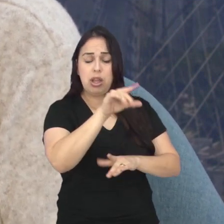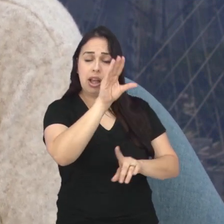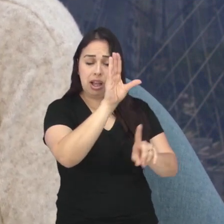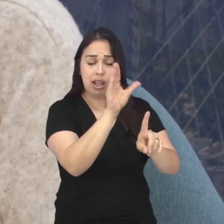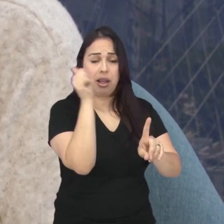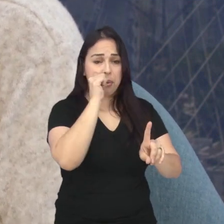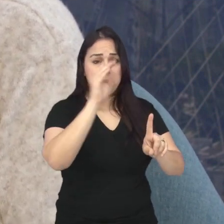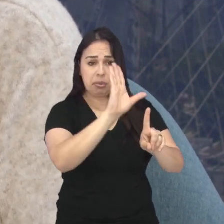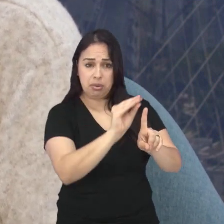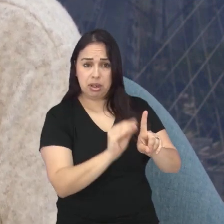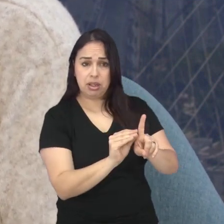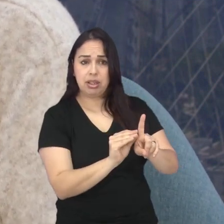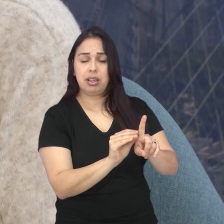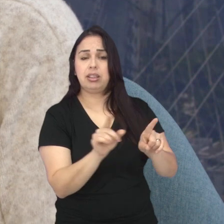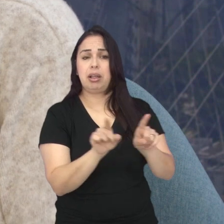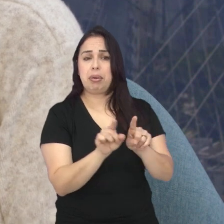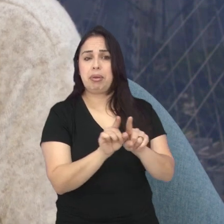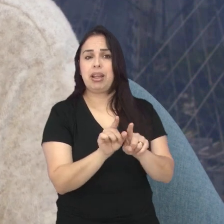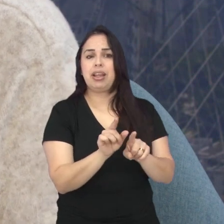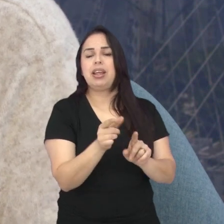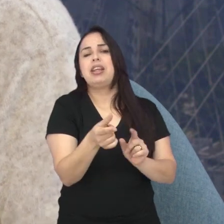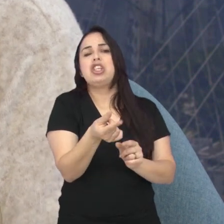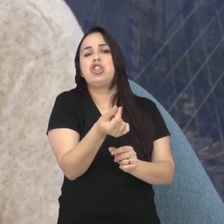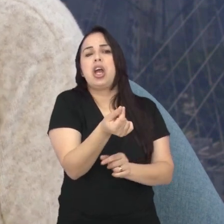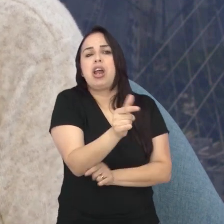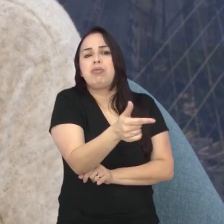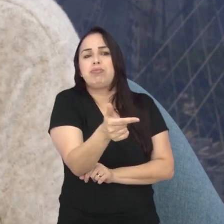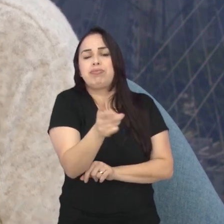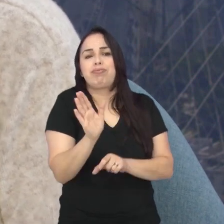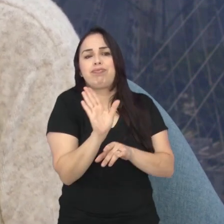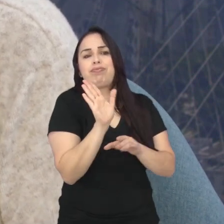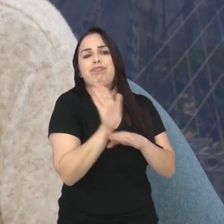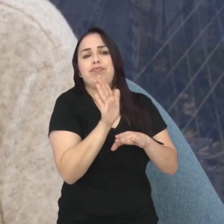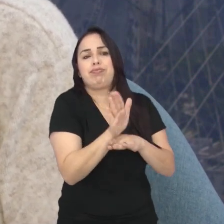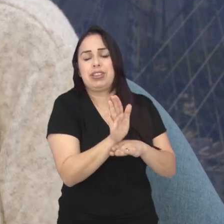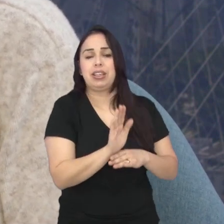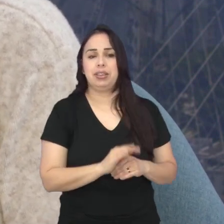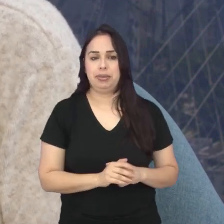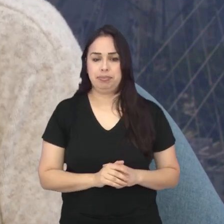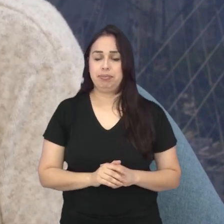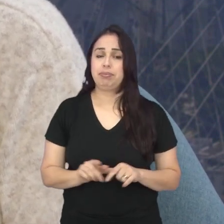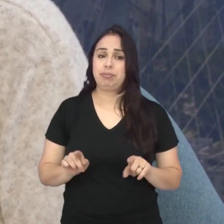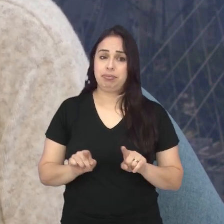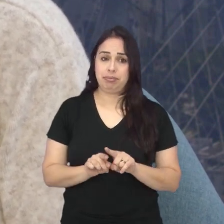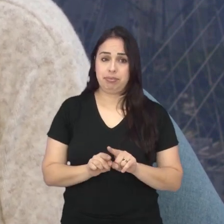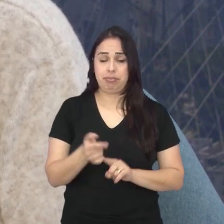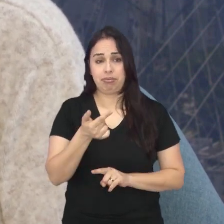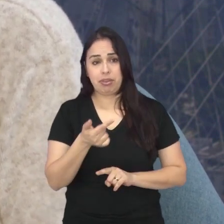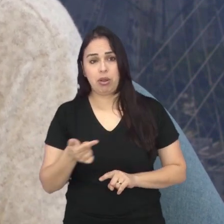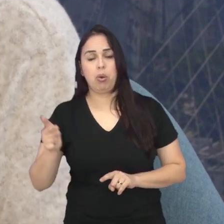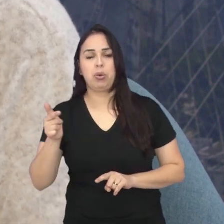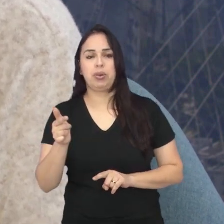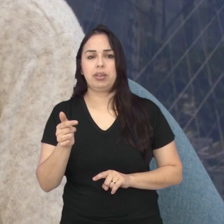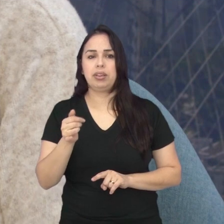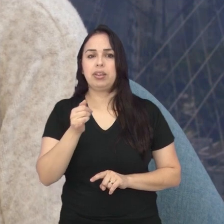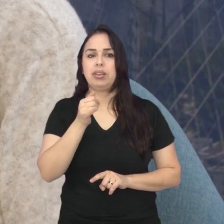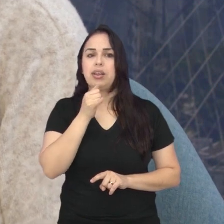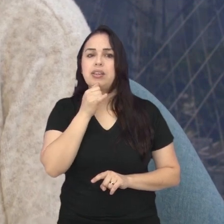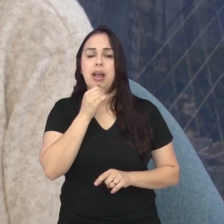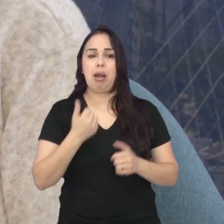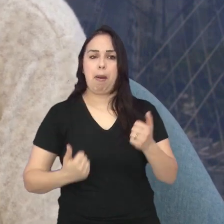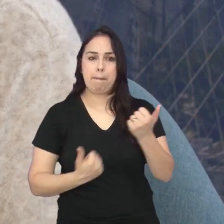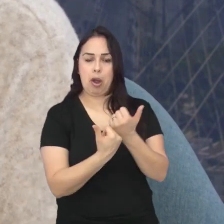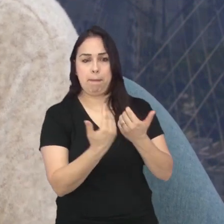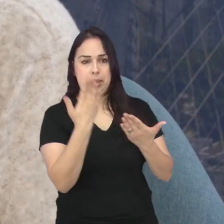de vulnerabilidade econômica, mas também outras questões como o